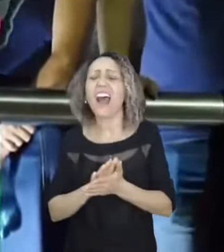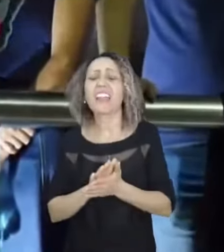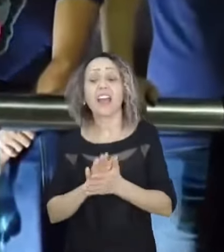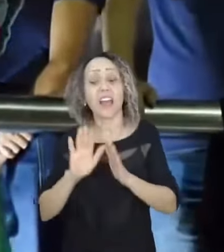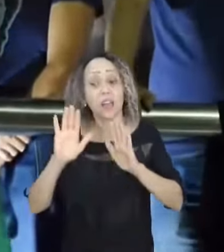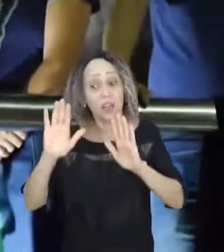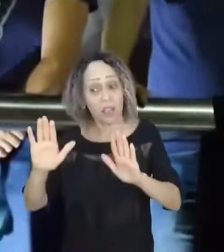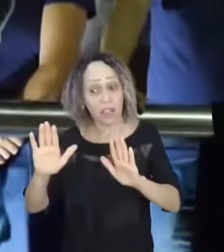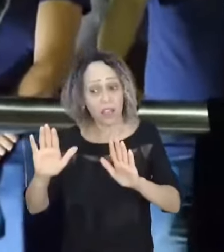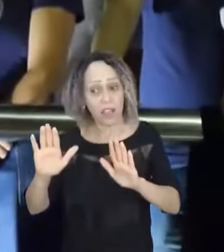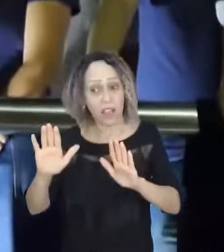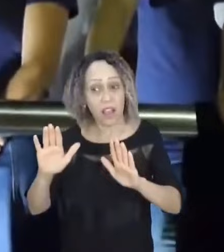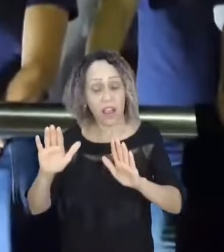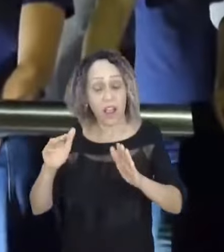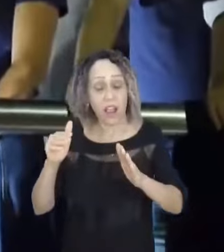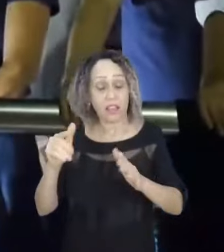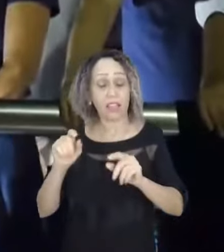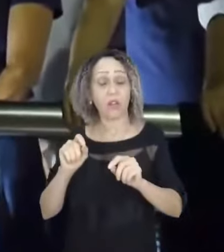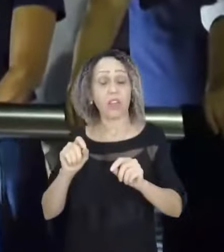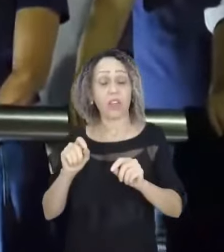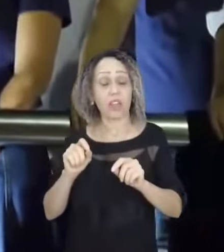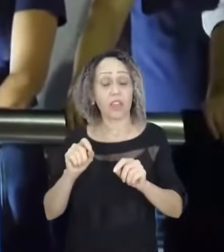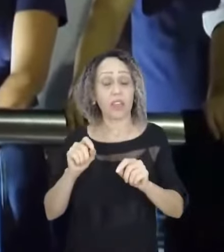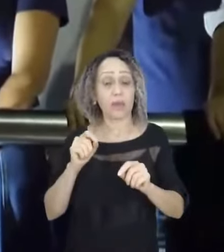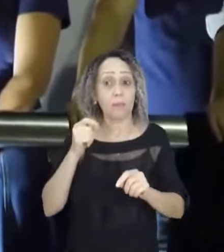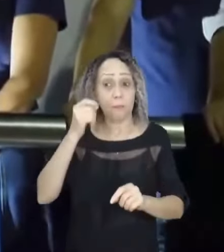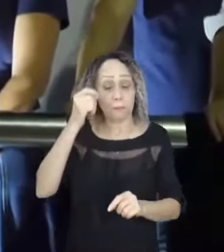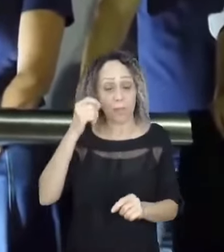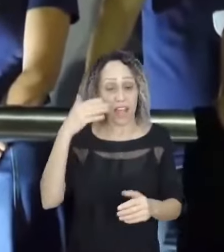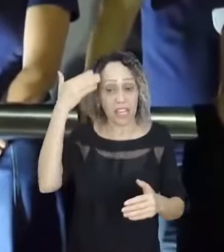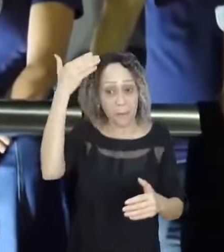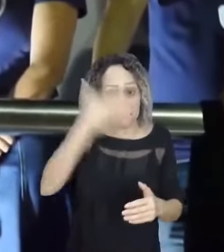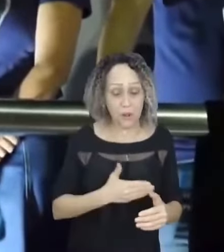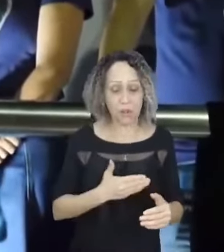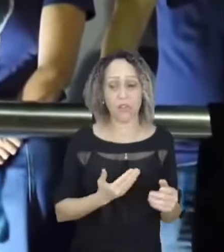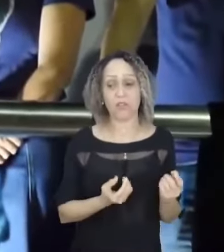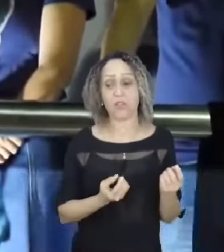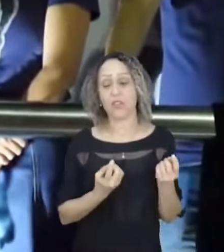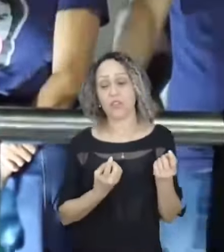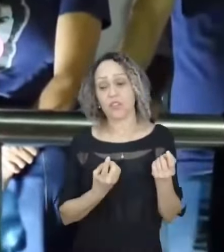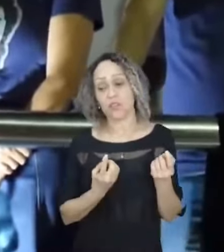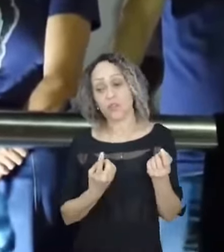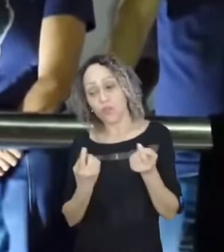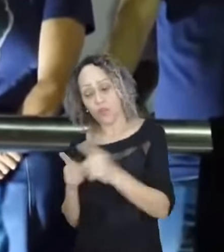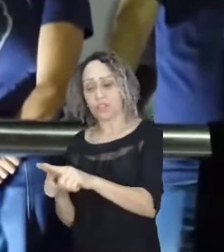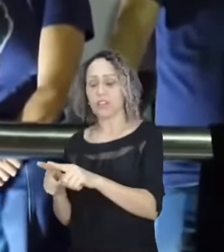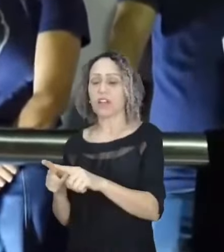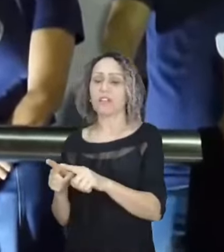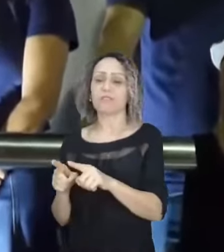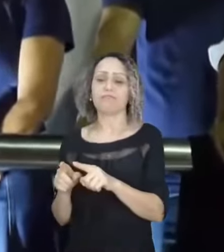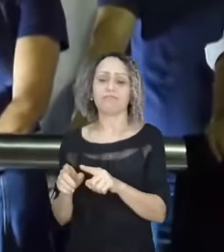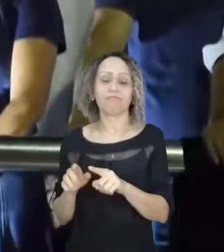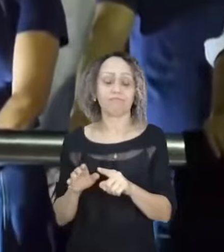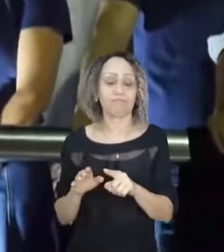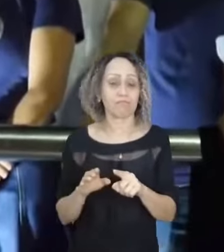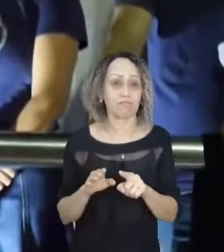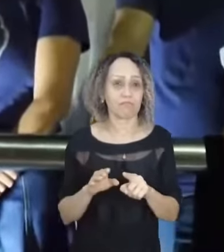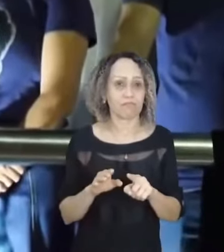Essa condenação precipitada sua me cheira a minha condenação.